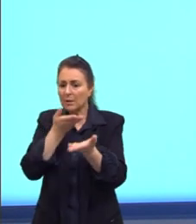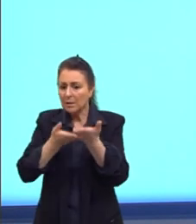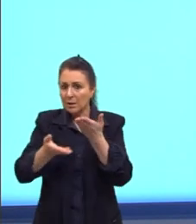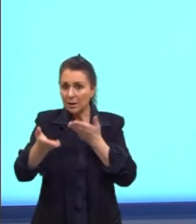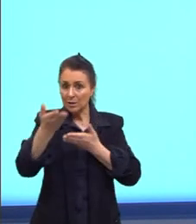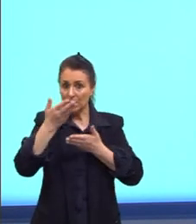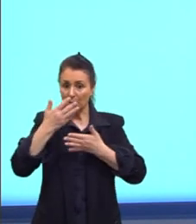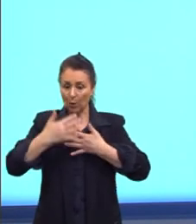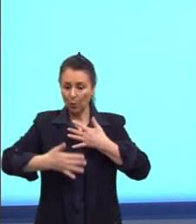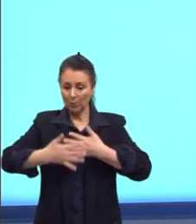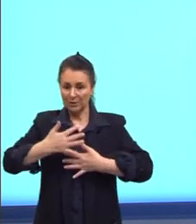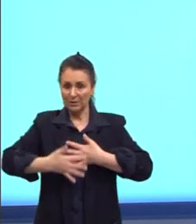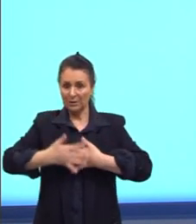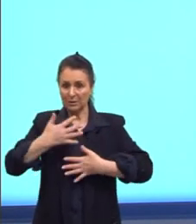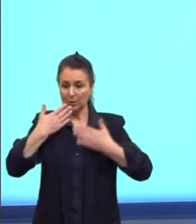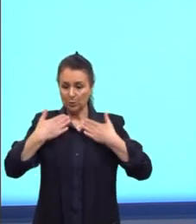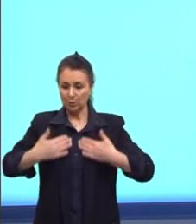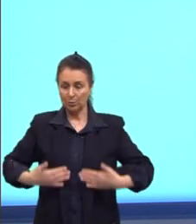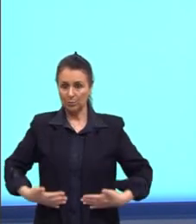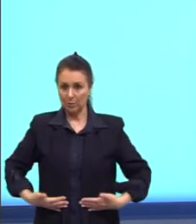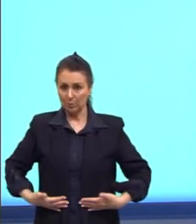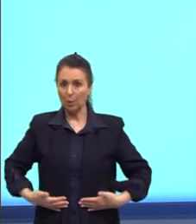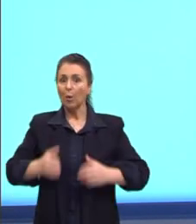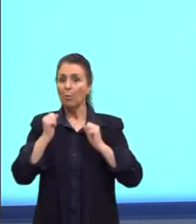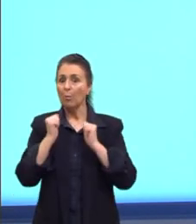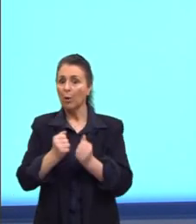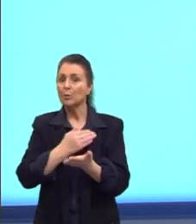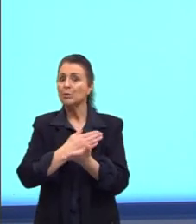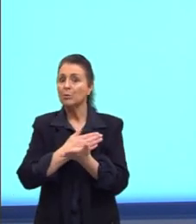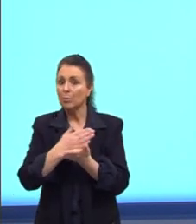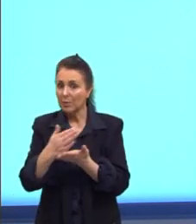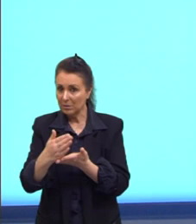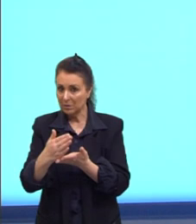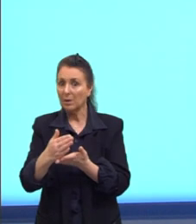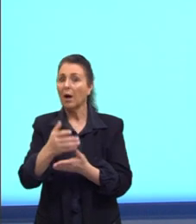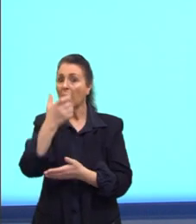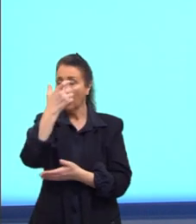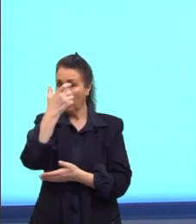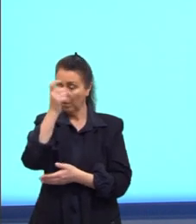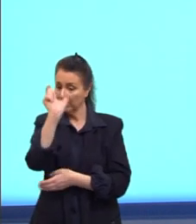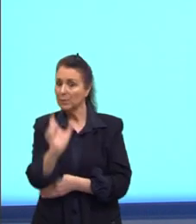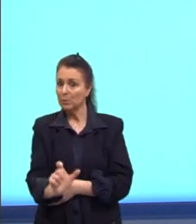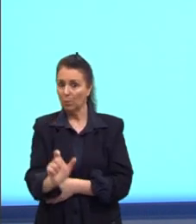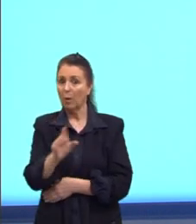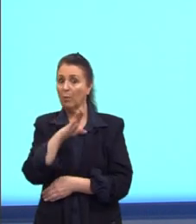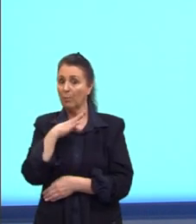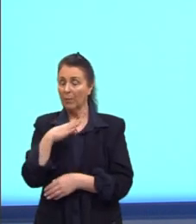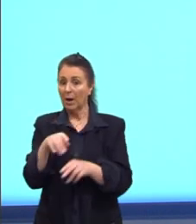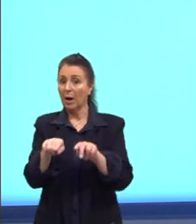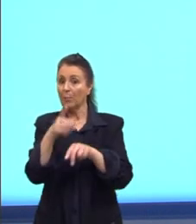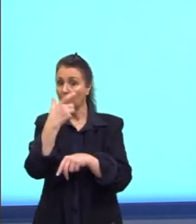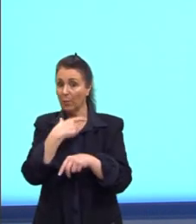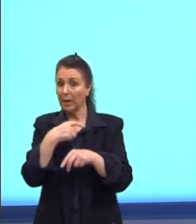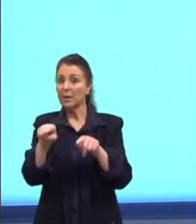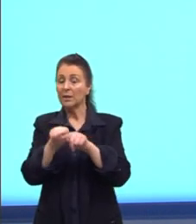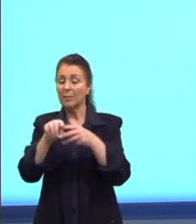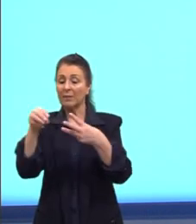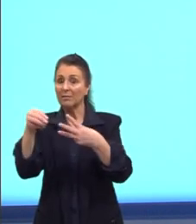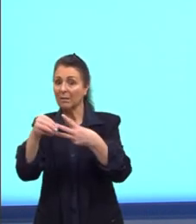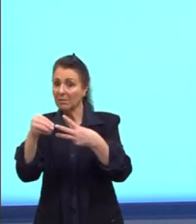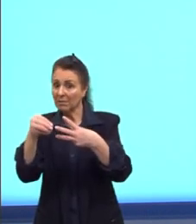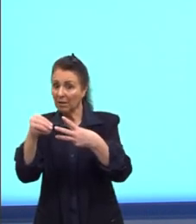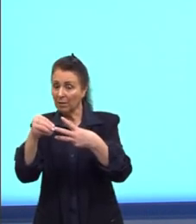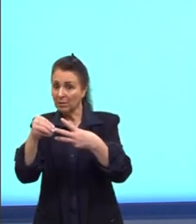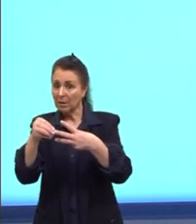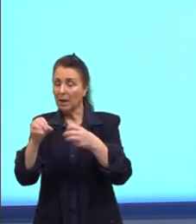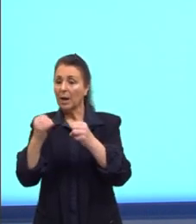tecidos do corpo humano Dão origem a diversos efeitos que podem levar à morte de células os principais tipos de radiação ionizante